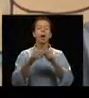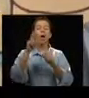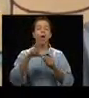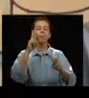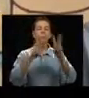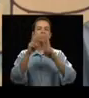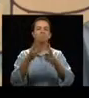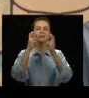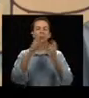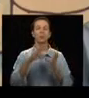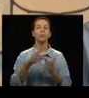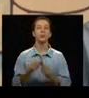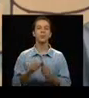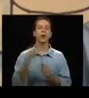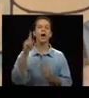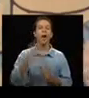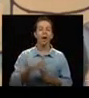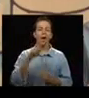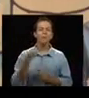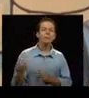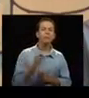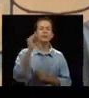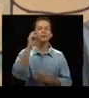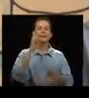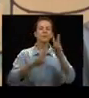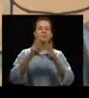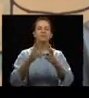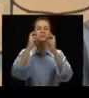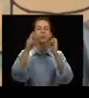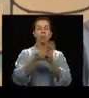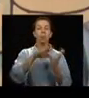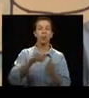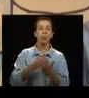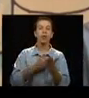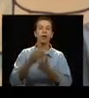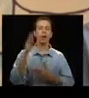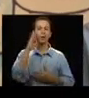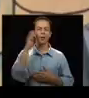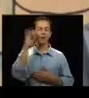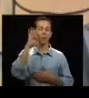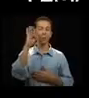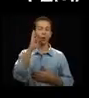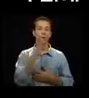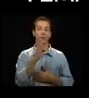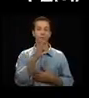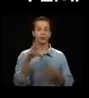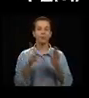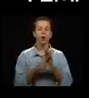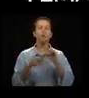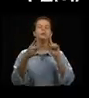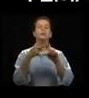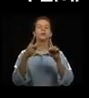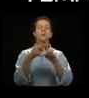mundo. Então, a leitura do mundo é um princípio fundamental da teoria de conhecimento de Paulo Freire. A segunda é